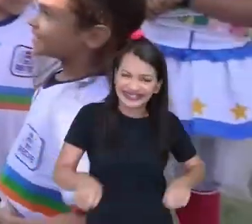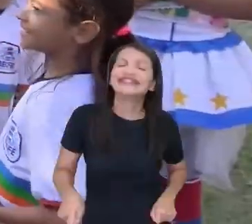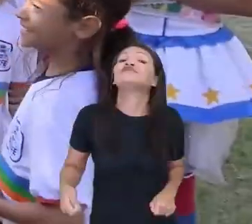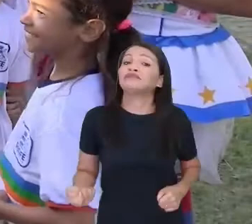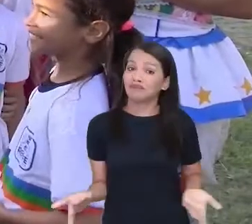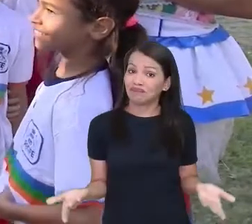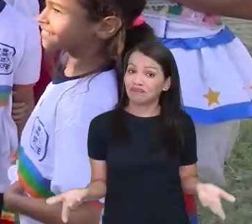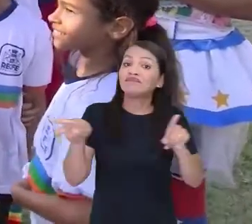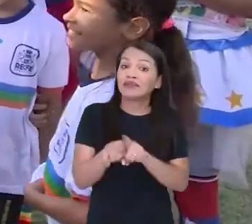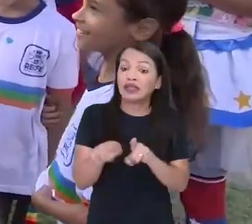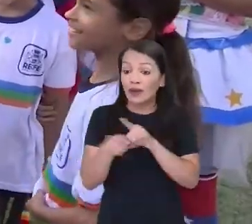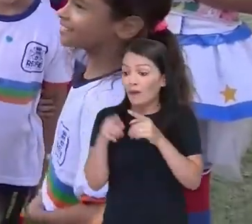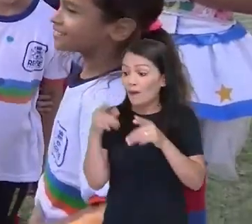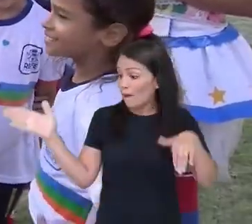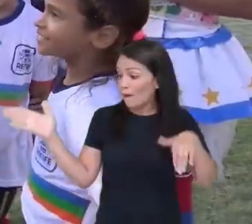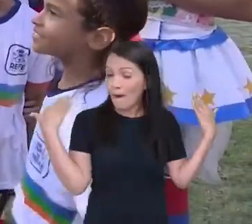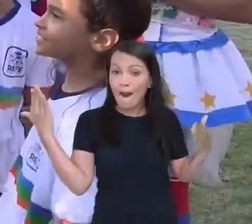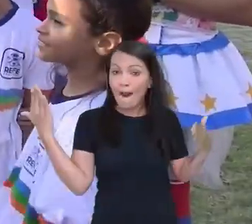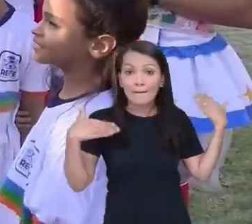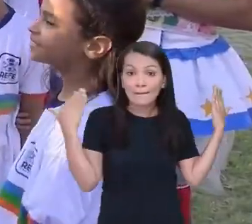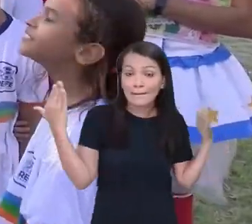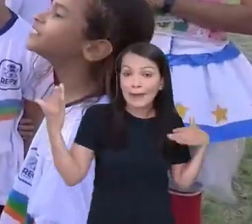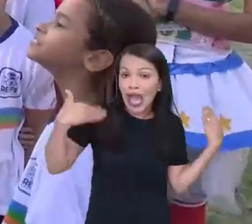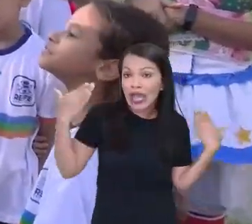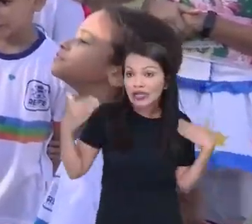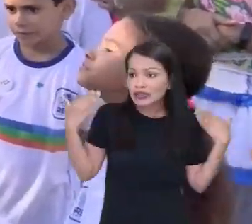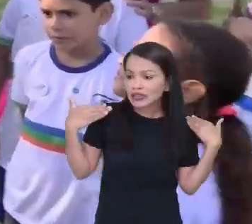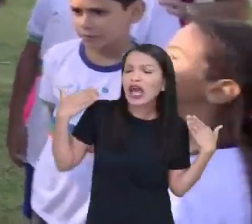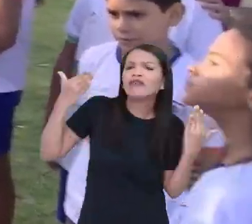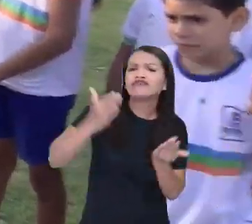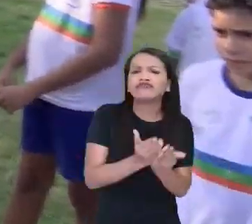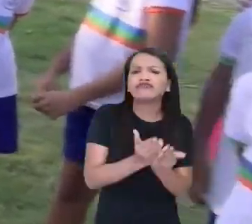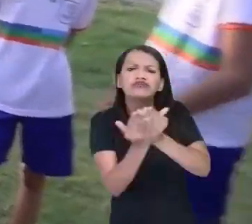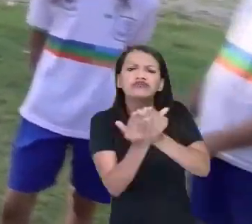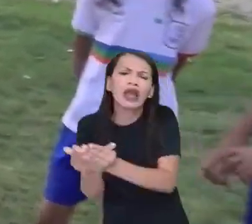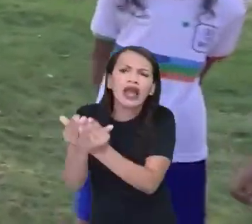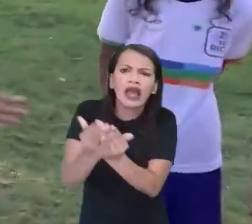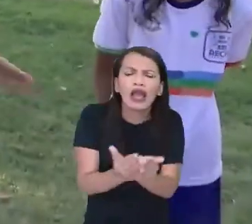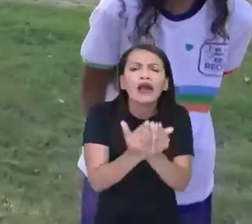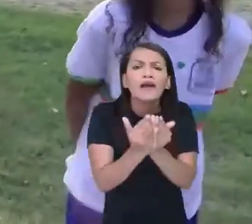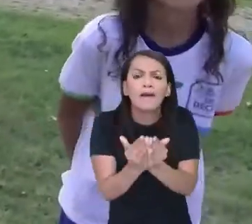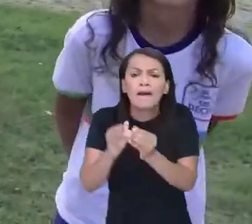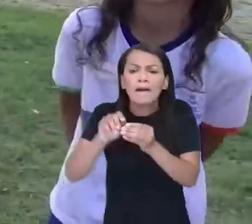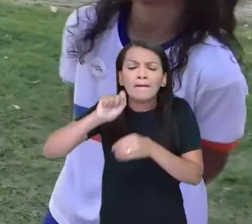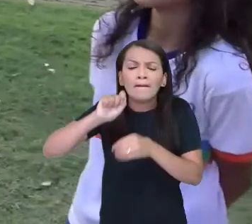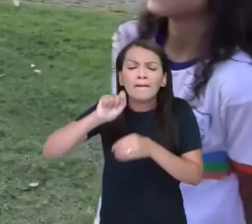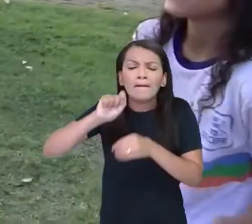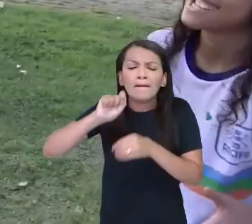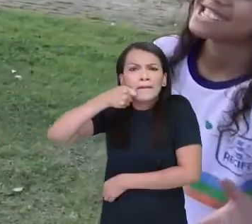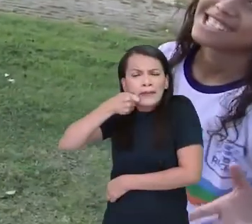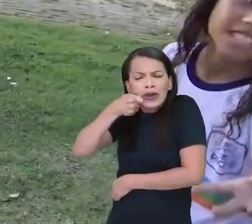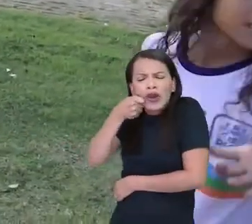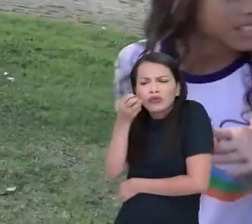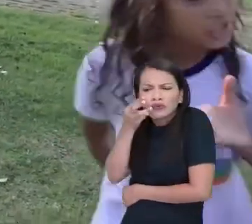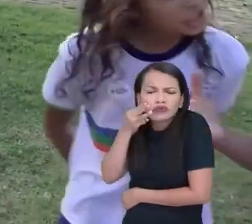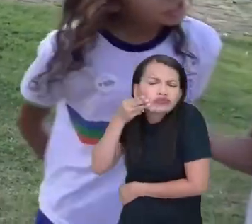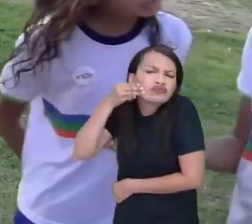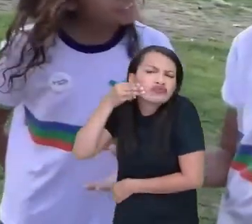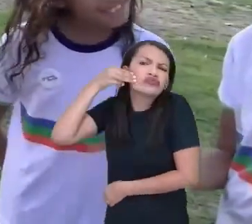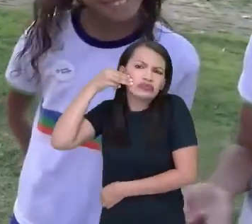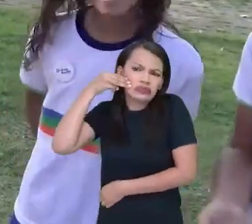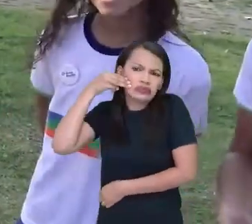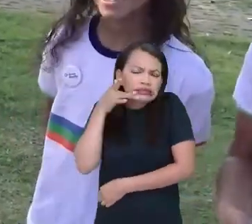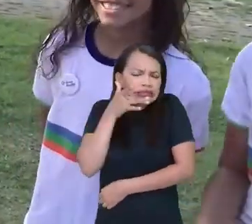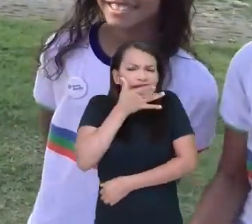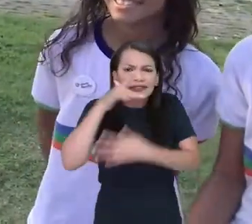Um passeio de canoa, pão lambuzado de mel, ficar um pouquinho à